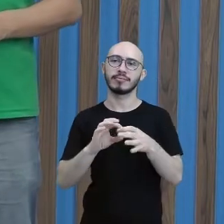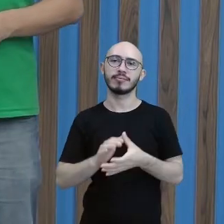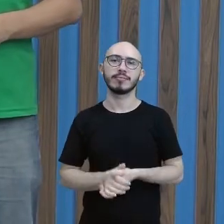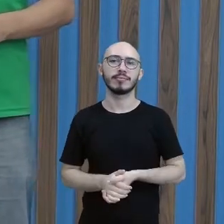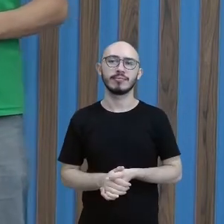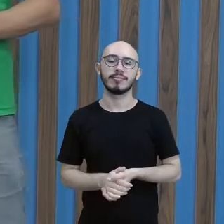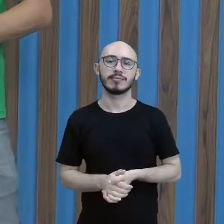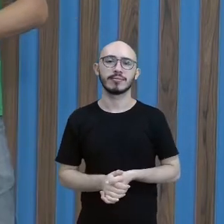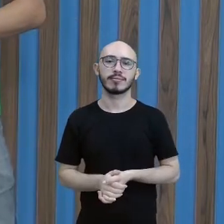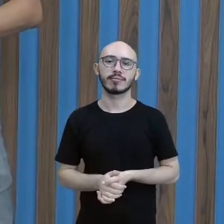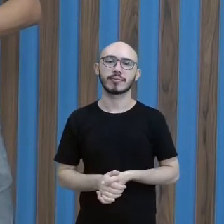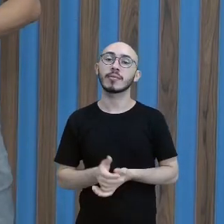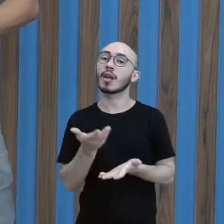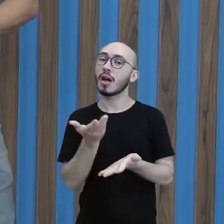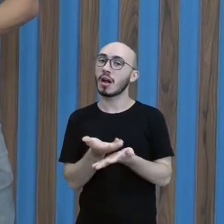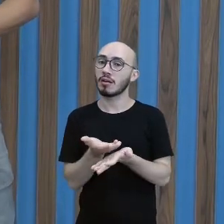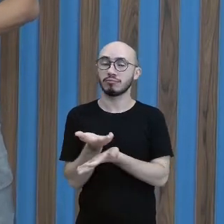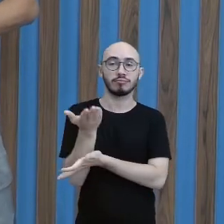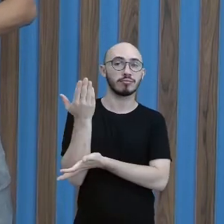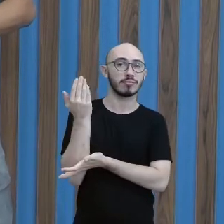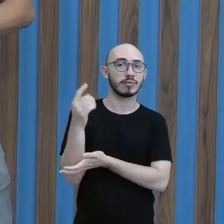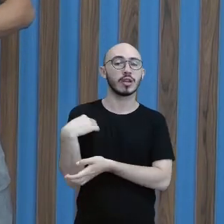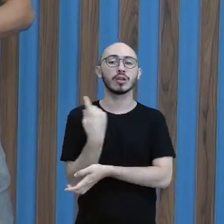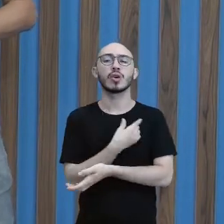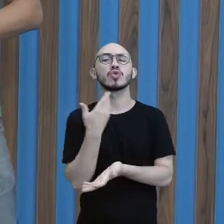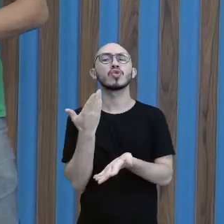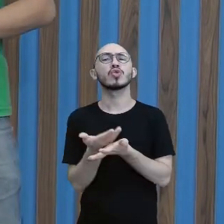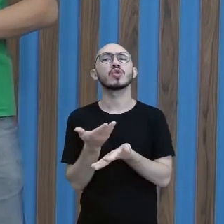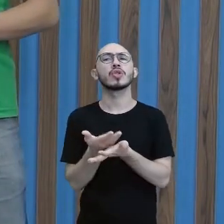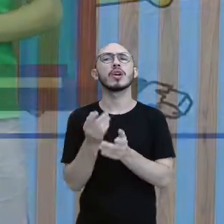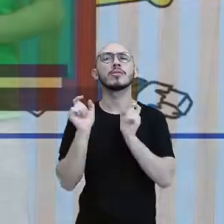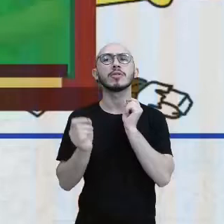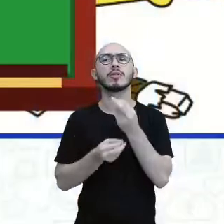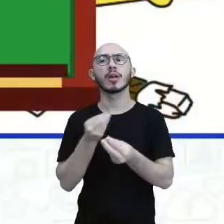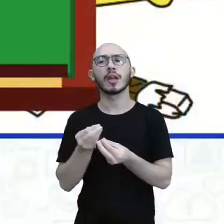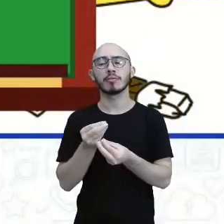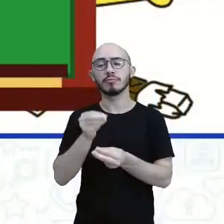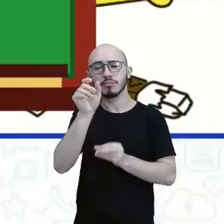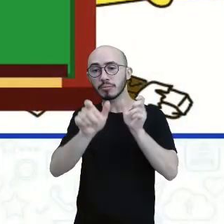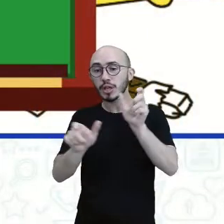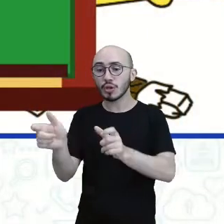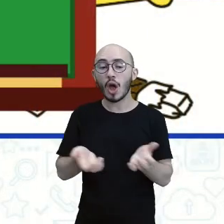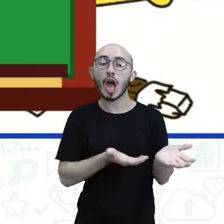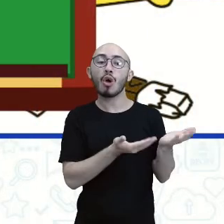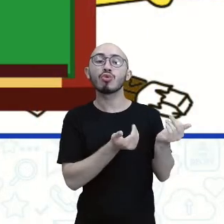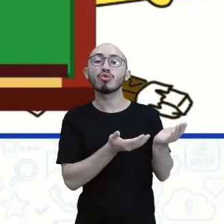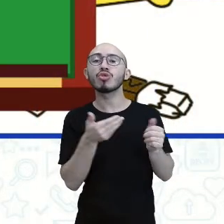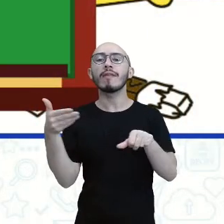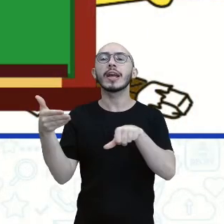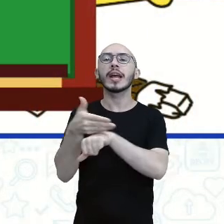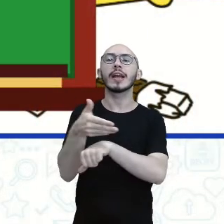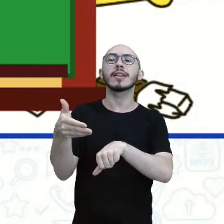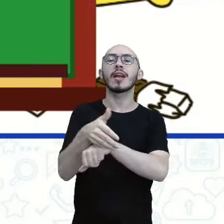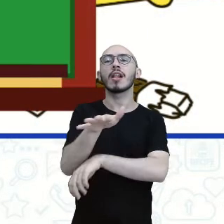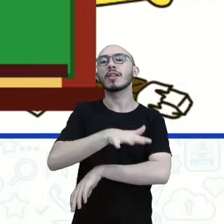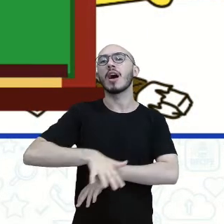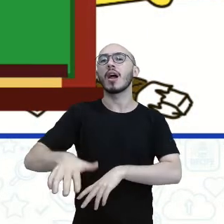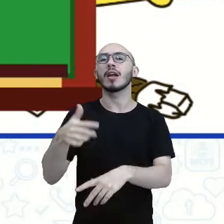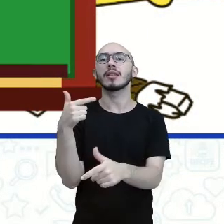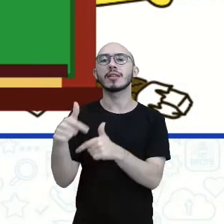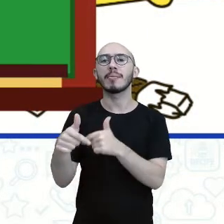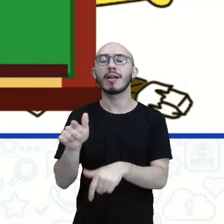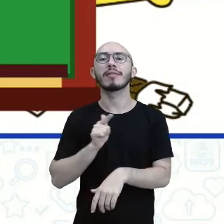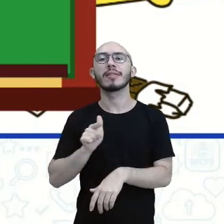essa. Bom, na aula passada, nós estudamos o ingresso do jovem ou da jovem, né, no mundo do trabalho através do contrato